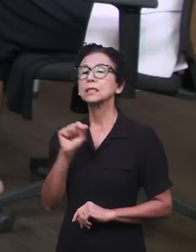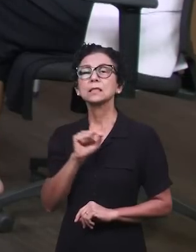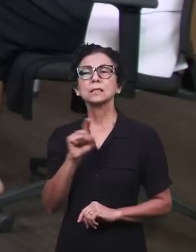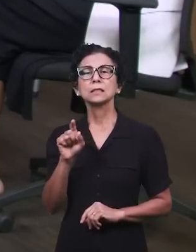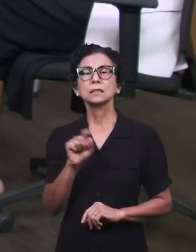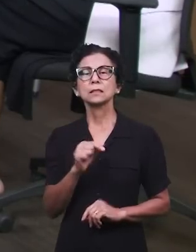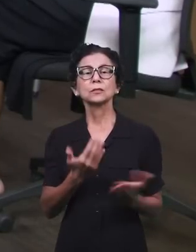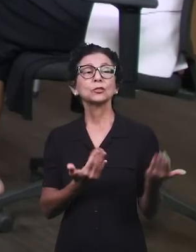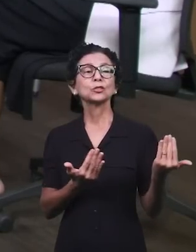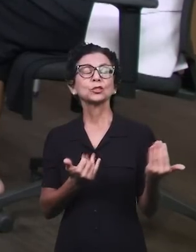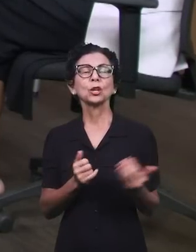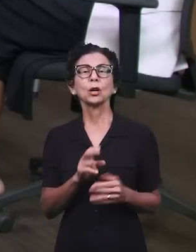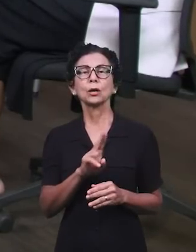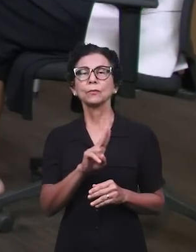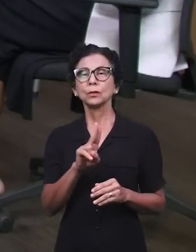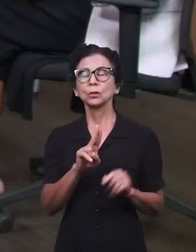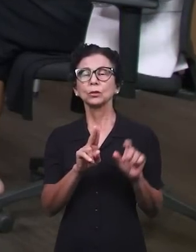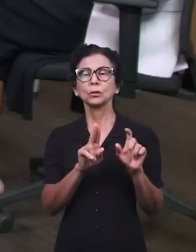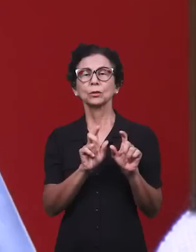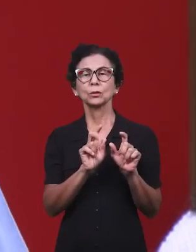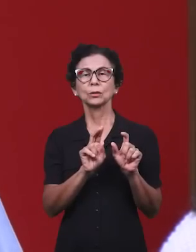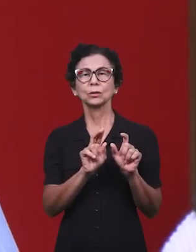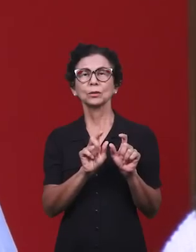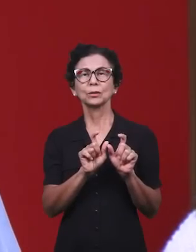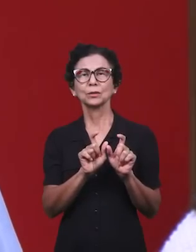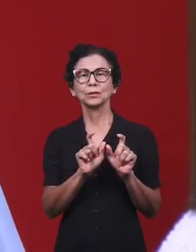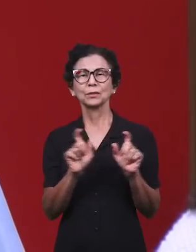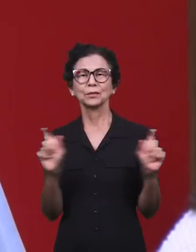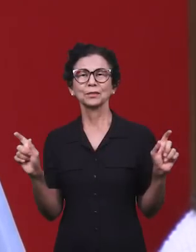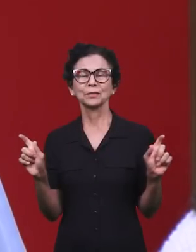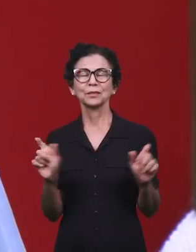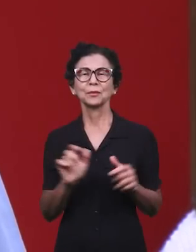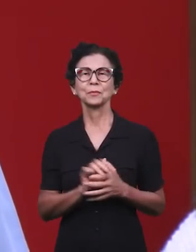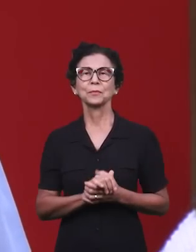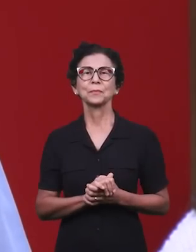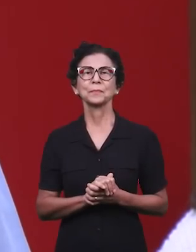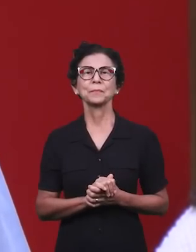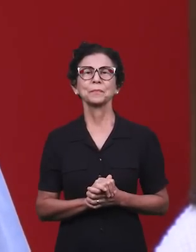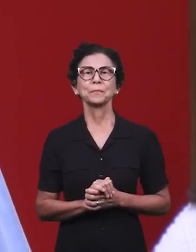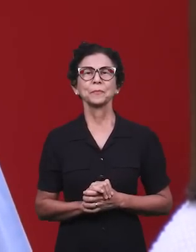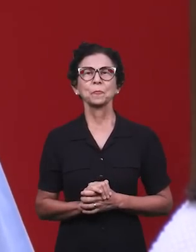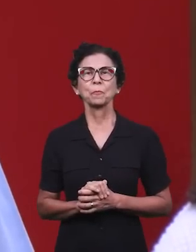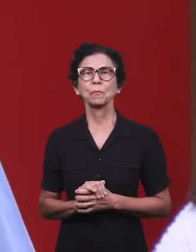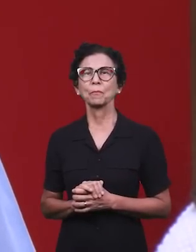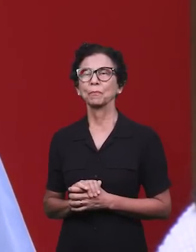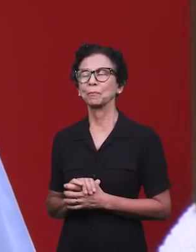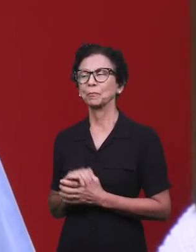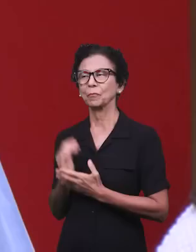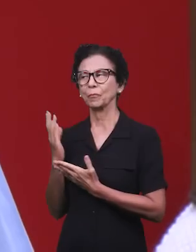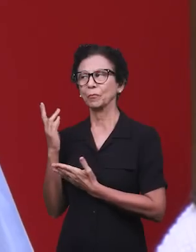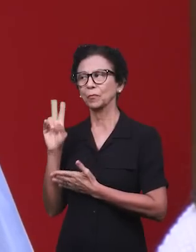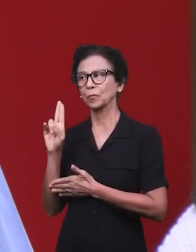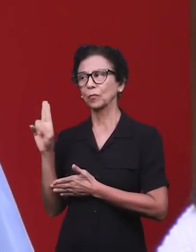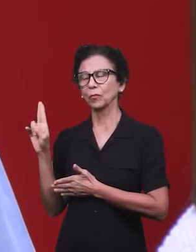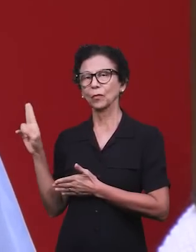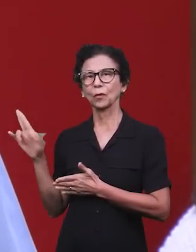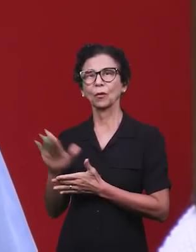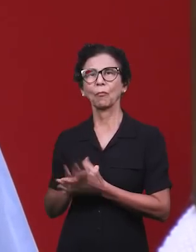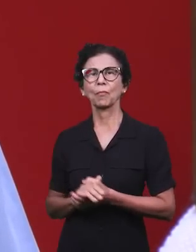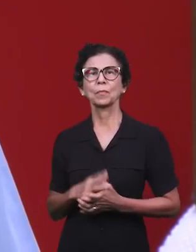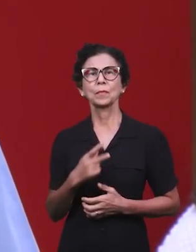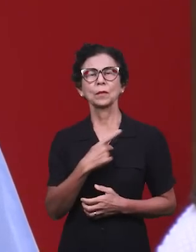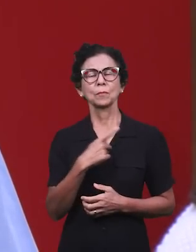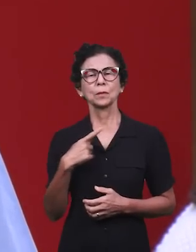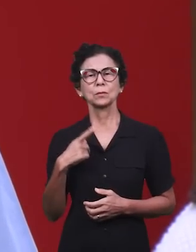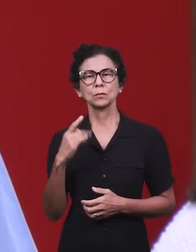nome completo, o nome do pastor, da igreja? Pai do Senhor, irmãos, meu nome é Hugo Moraes, sou da igreja de Conduz a Um, do pastor Kleber